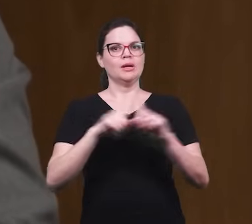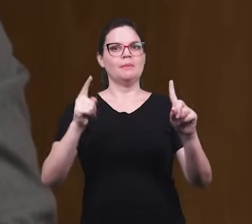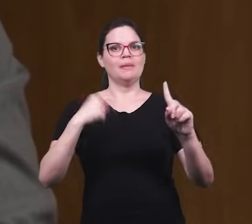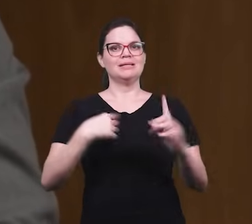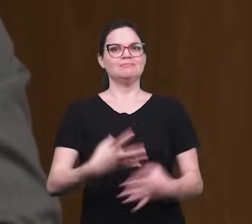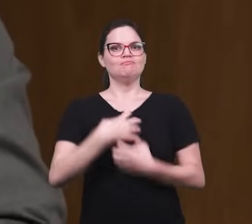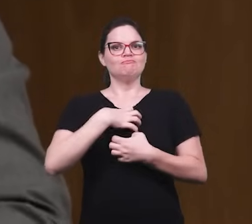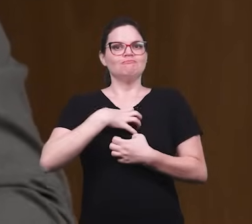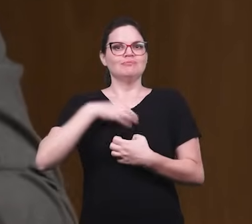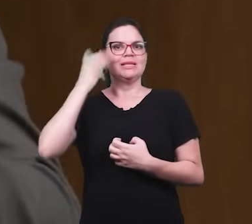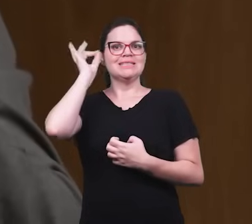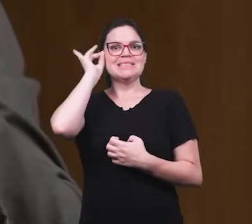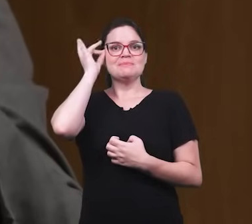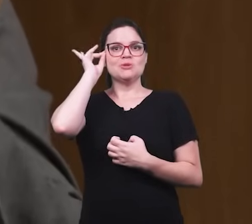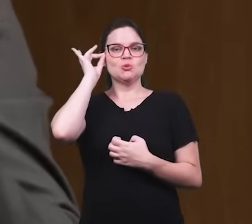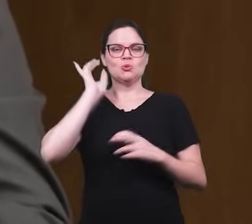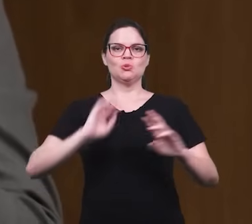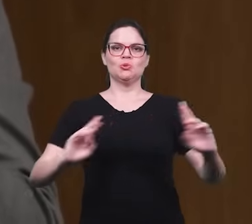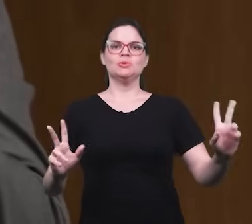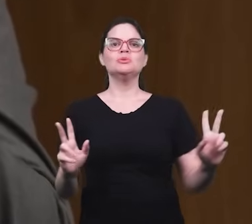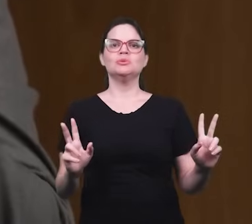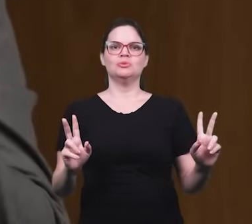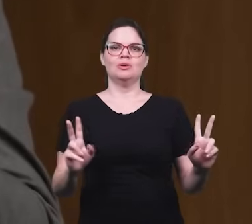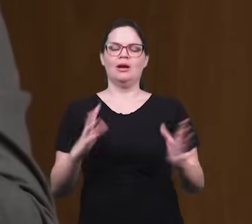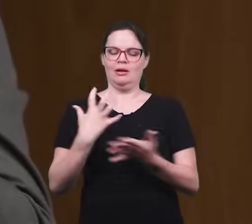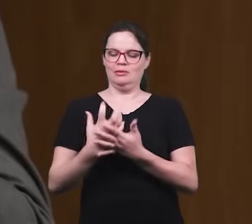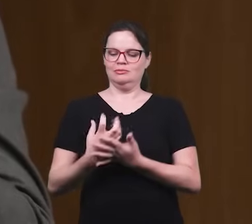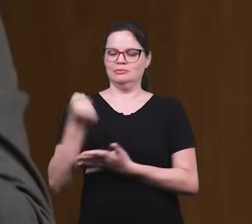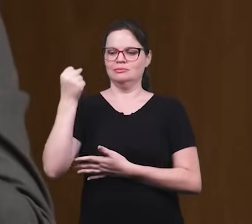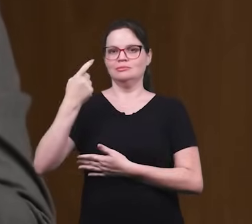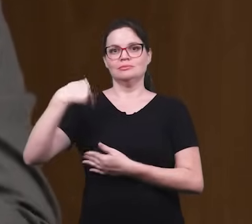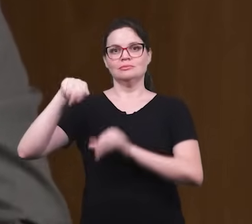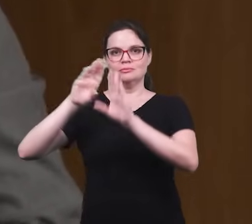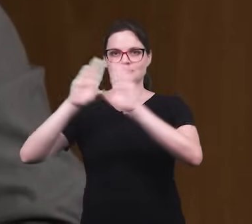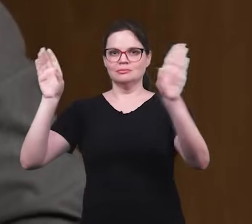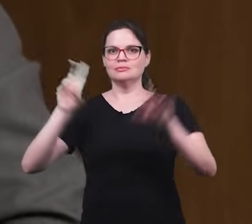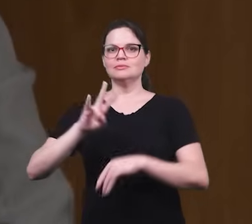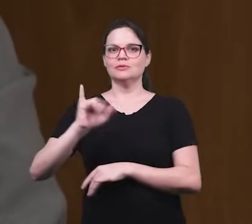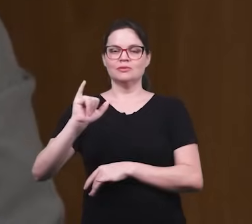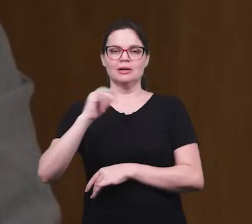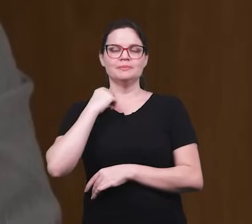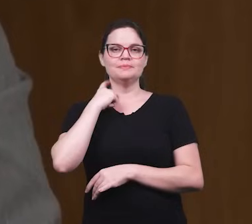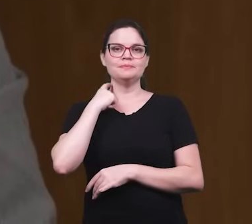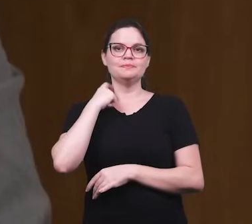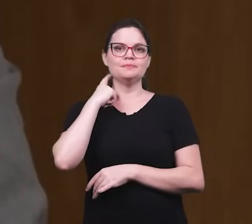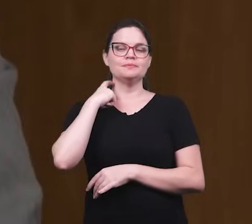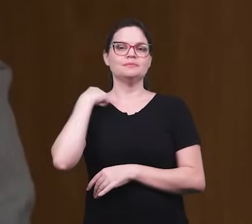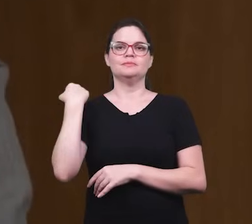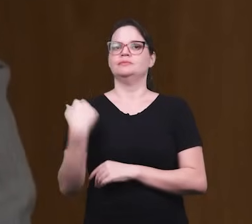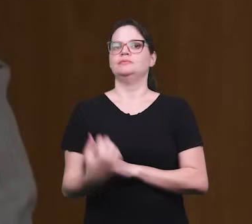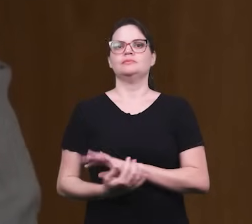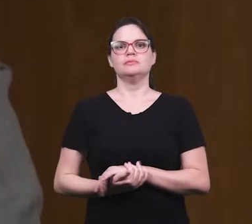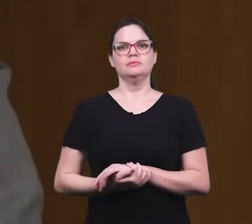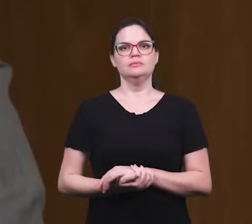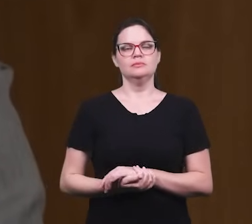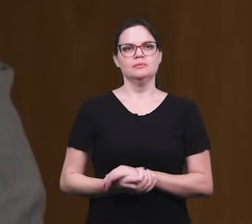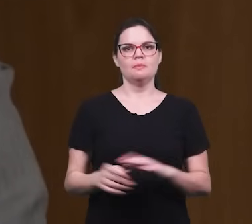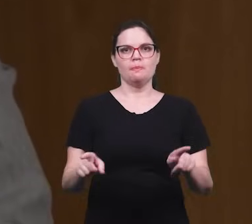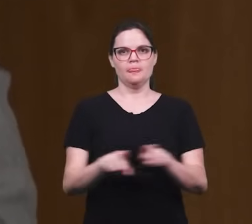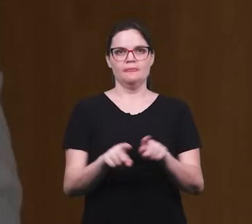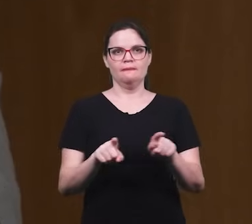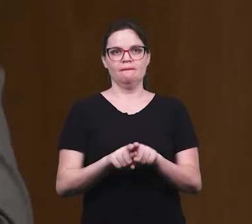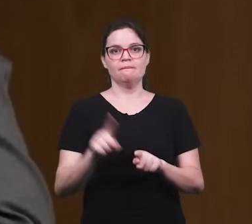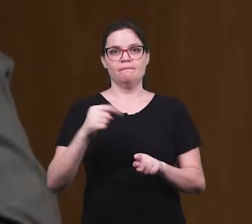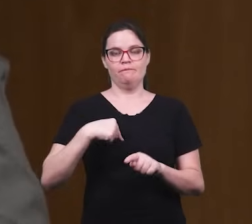algo espiritual, a igreja ela vai ser arrebatada, né? Interessante que, terminando aqui, Willer,